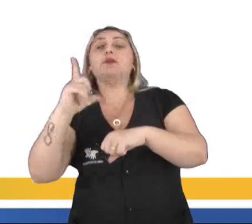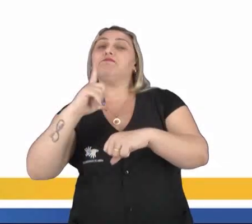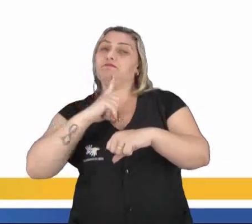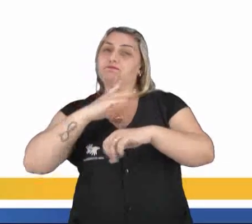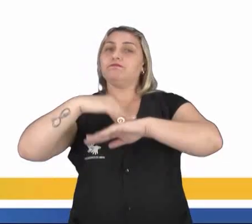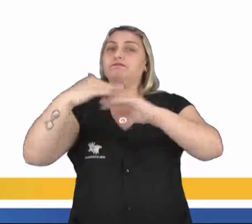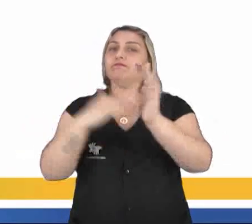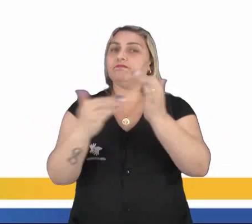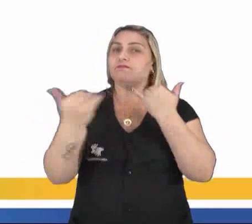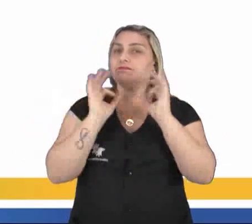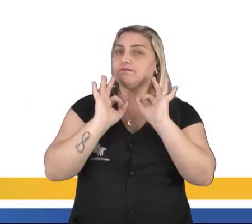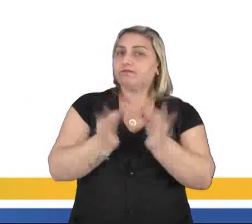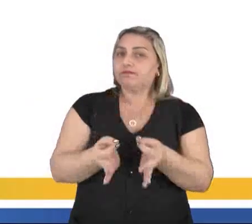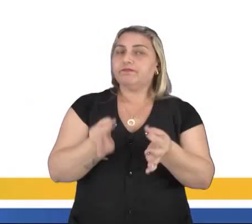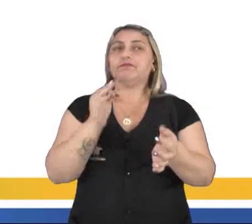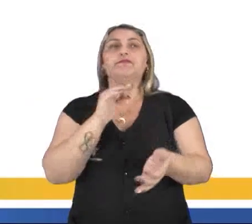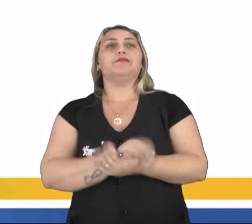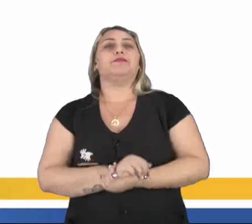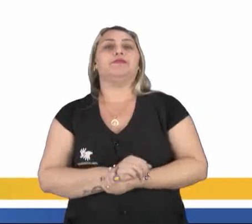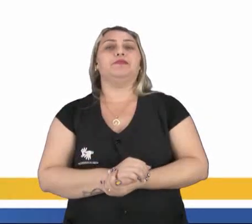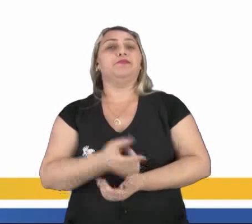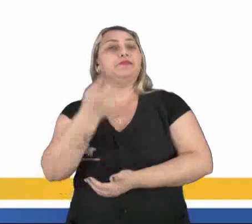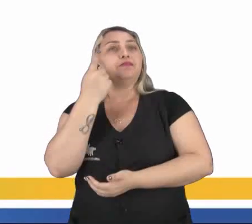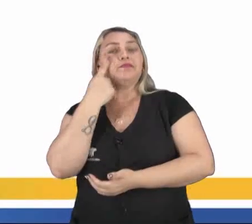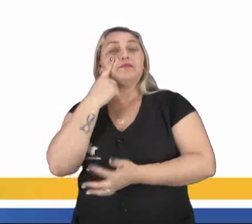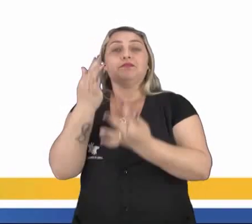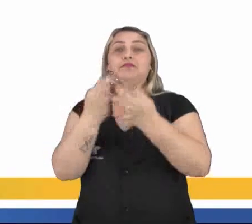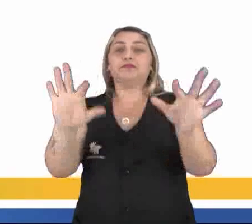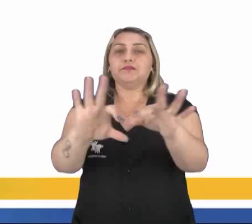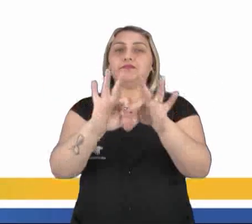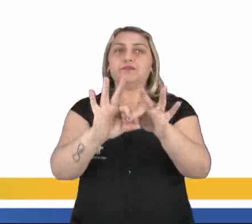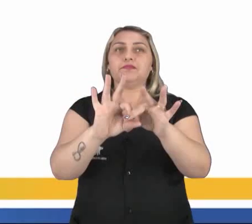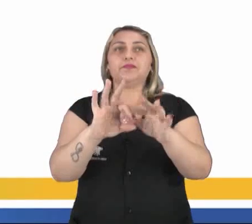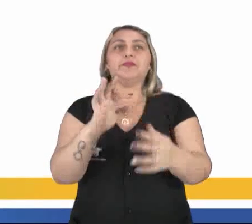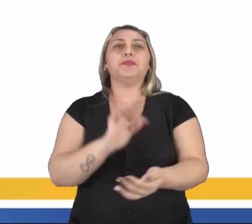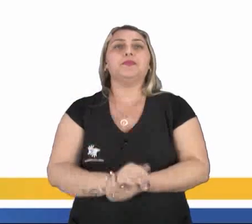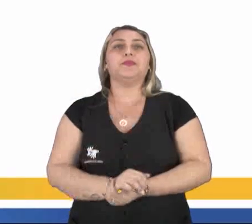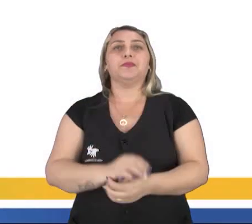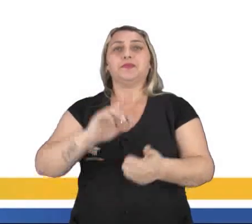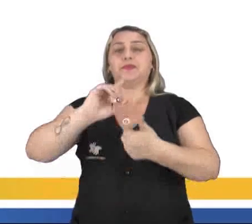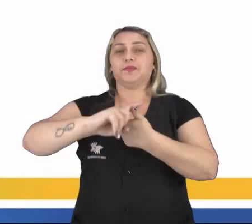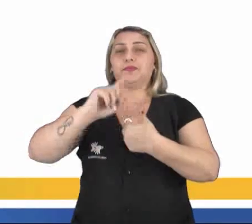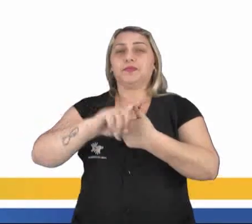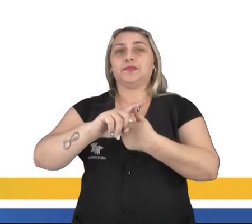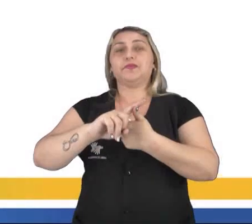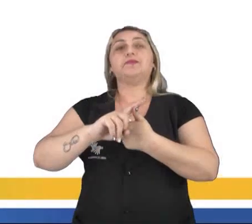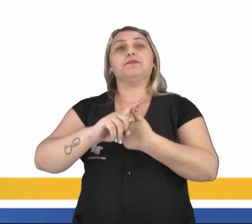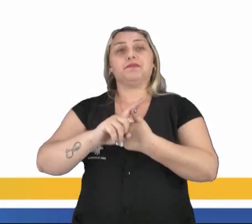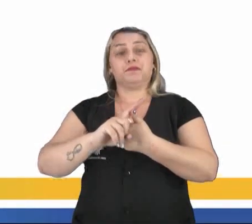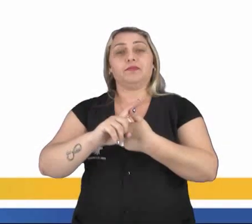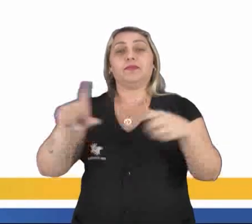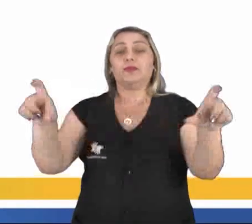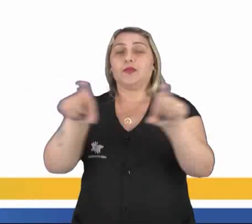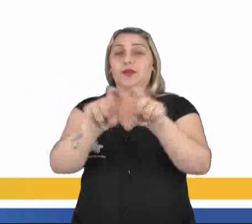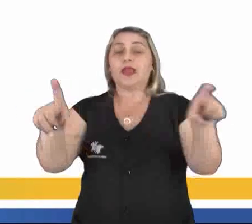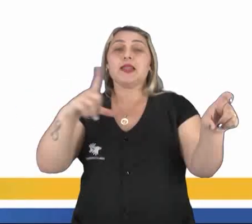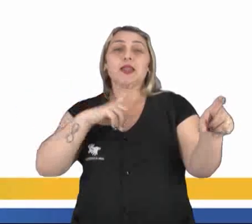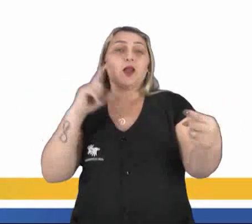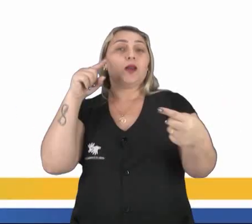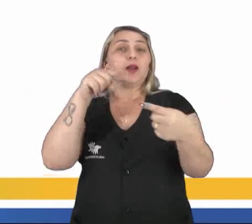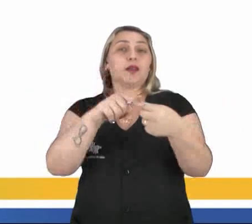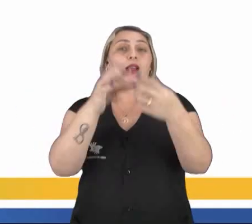completo, certo? Então vamos ver aqui as orações subordinadas, que são orações que exercem uma